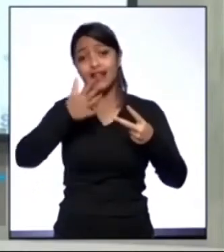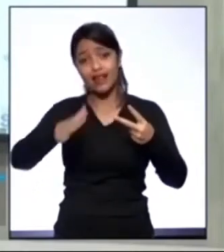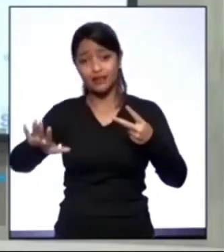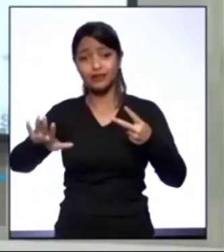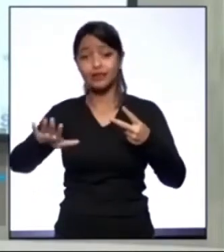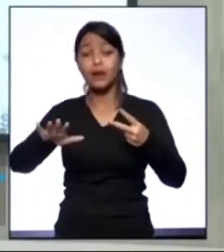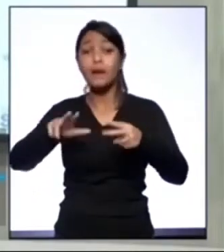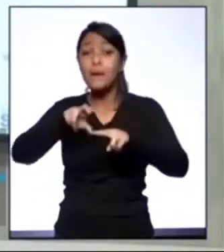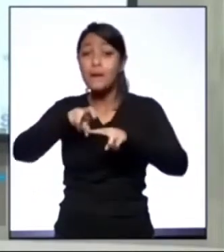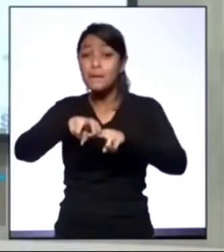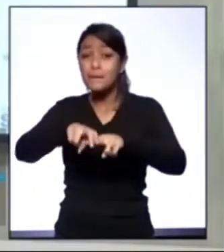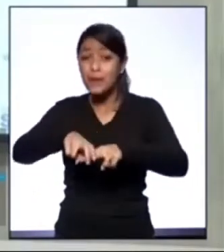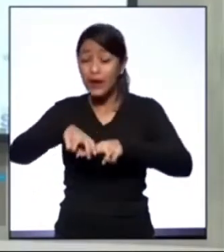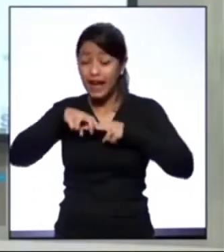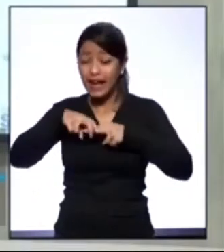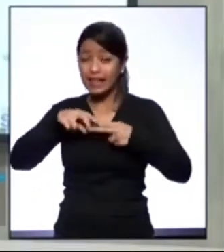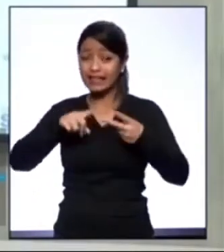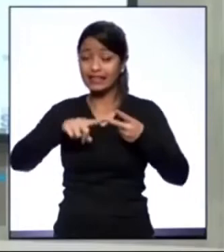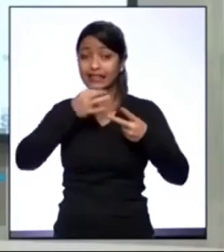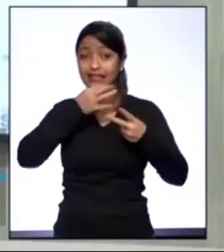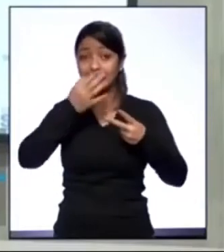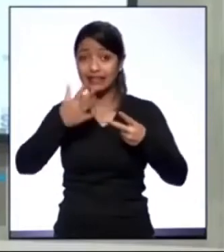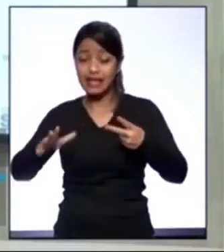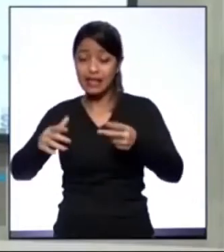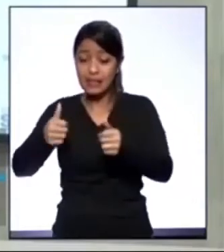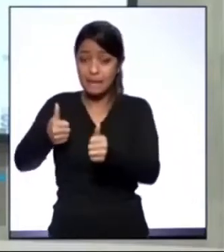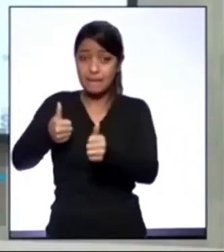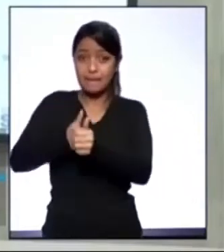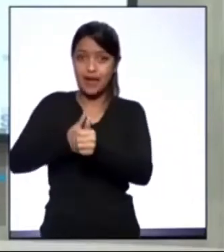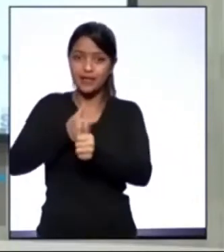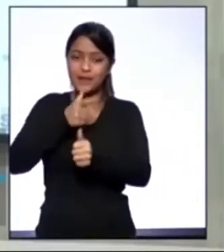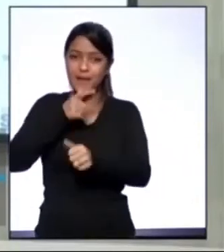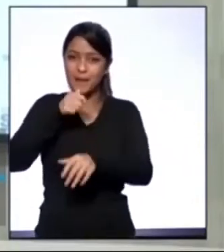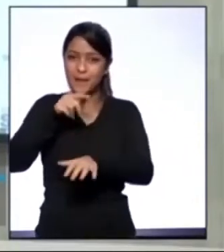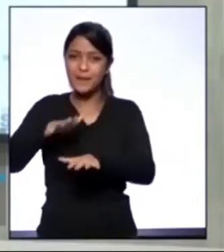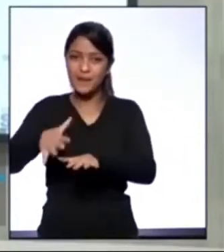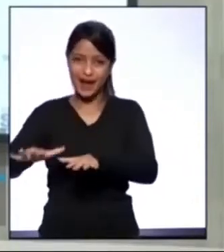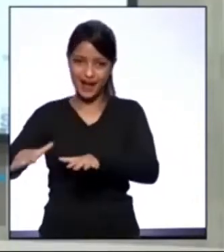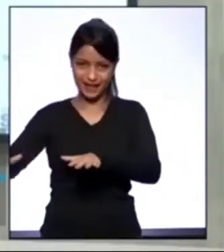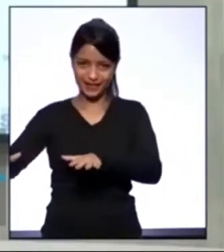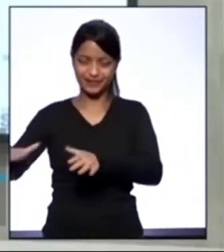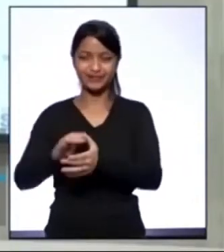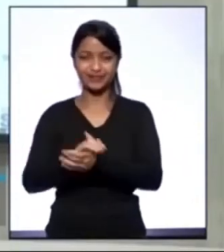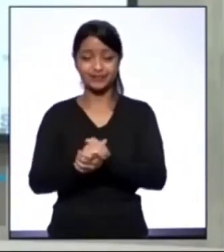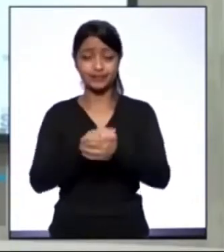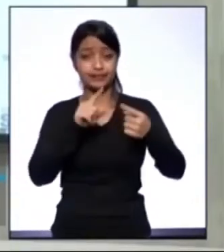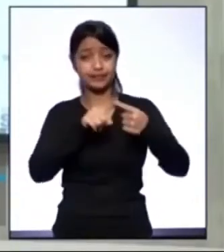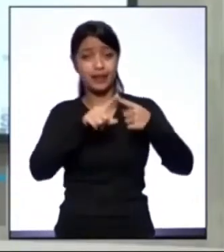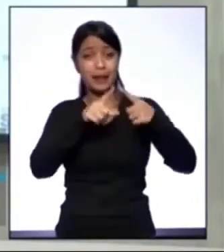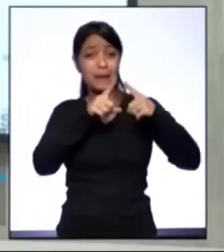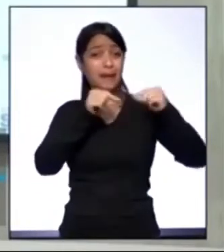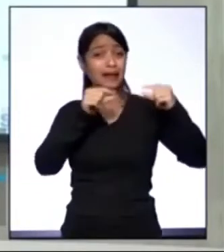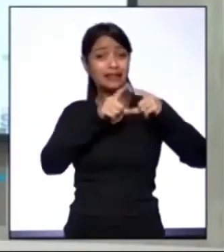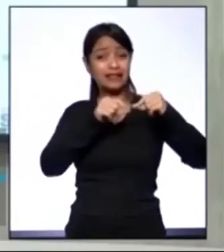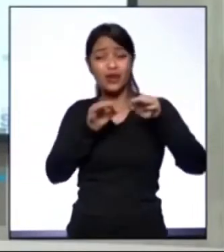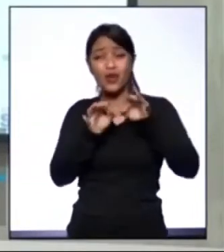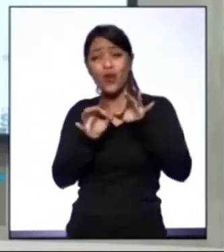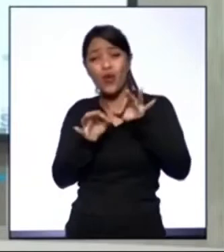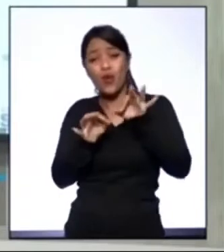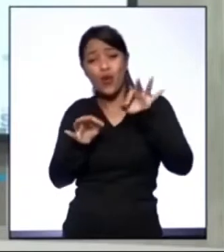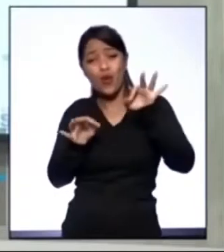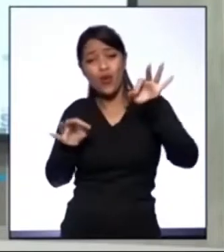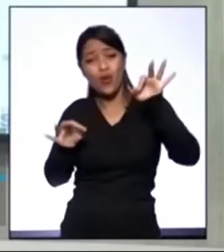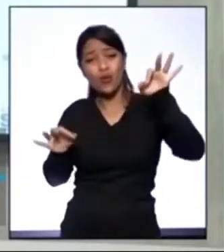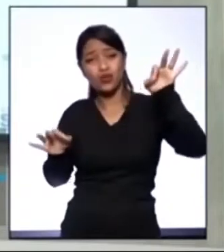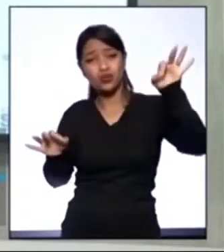da maritimidade. E Brasília? Brasília, como está muito distante, galera, do litoral, acaba